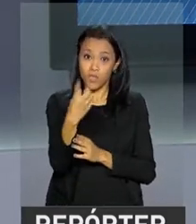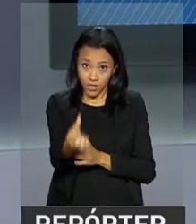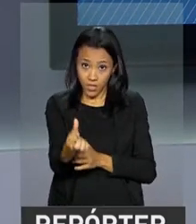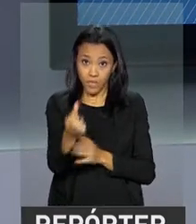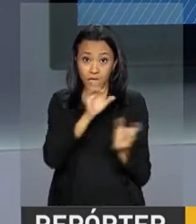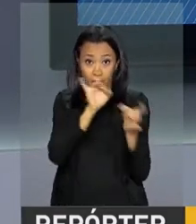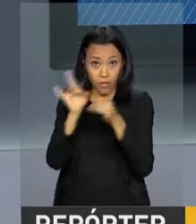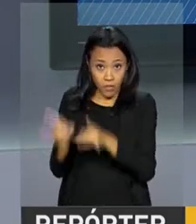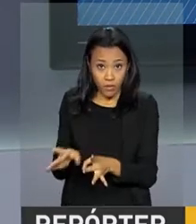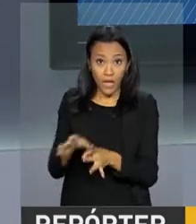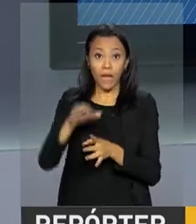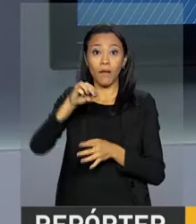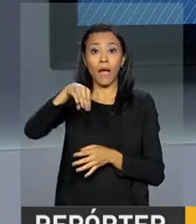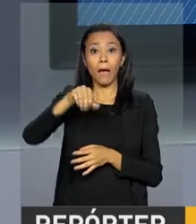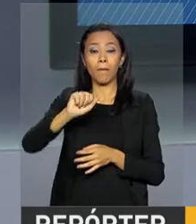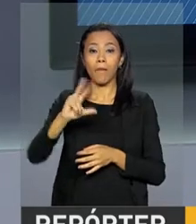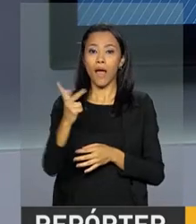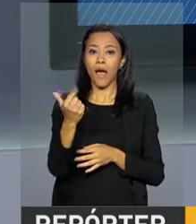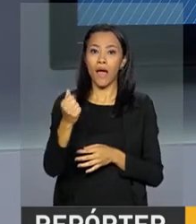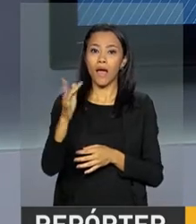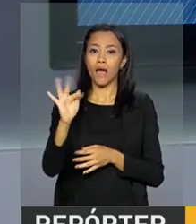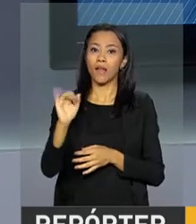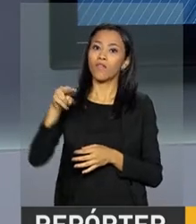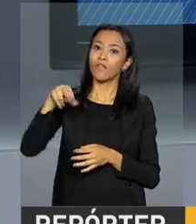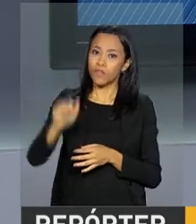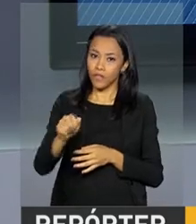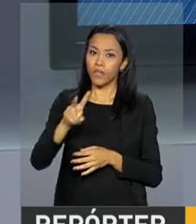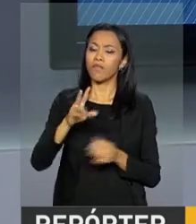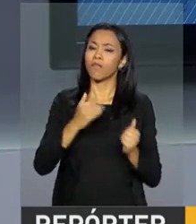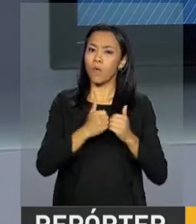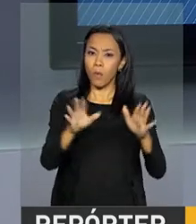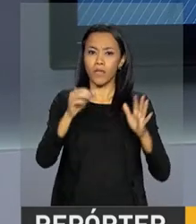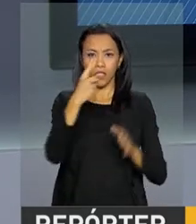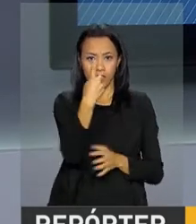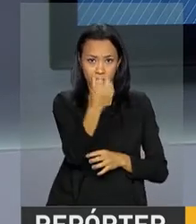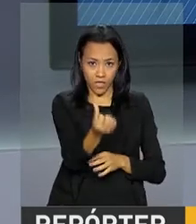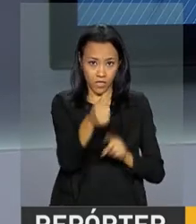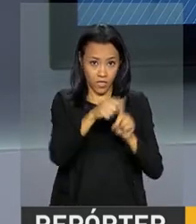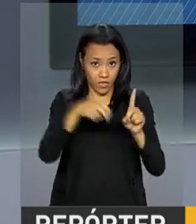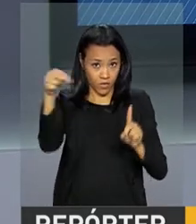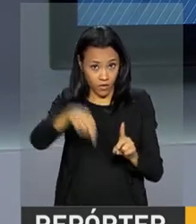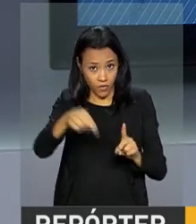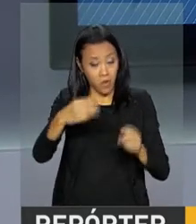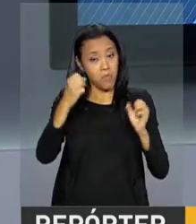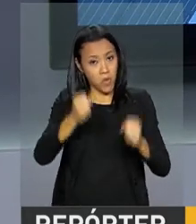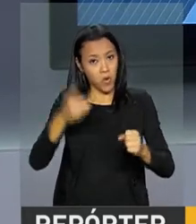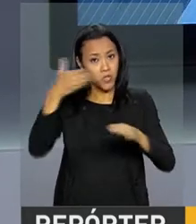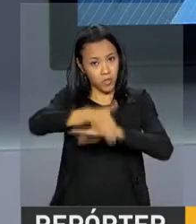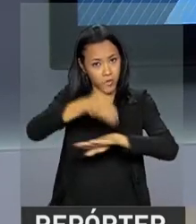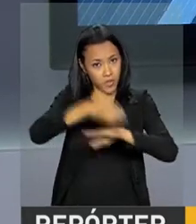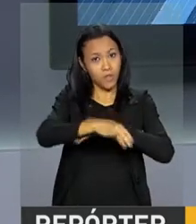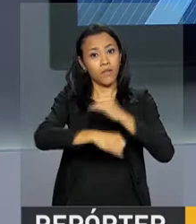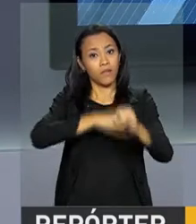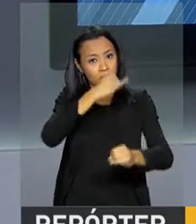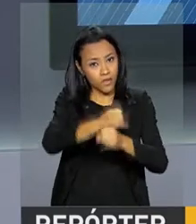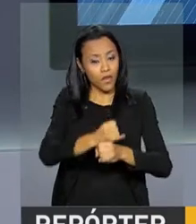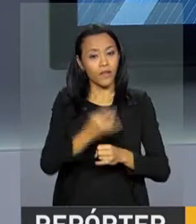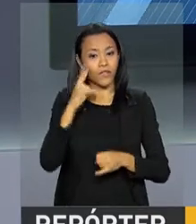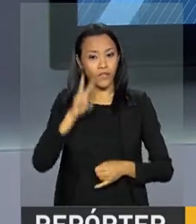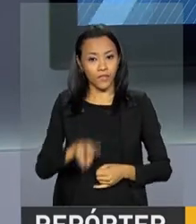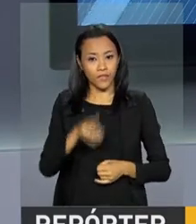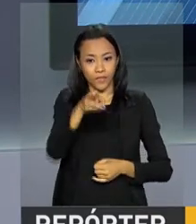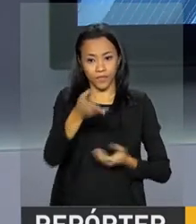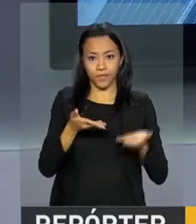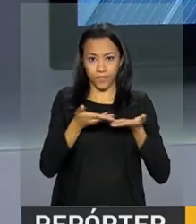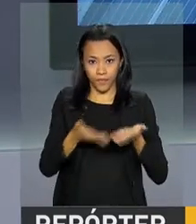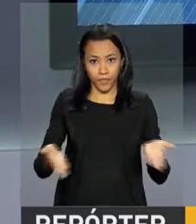fina o crédito bancário será realizado no dia 16 de novembro a consulta pode ser feita na internet no site da receita ou